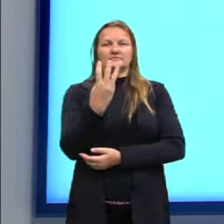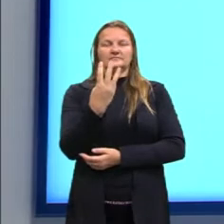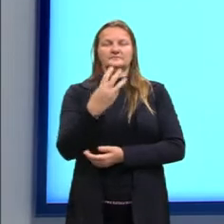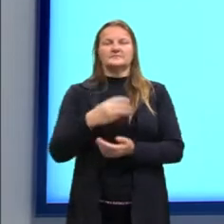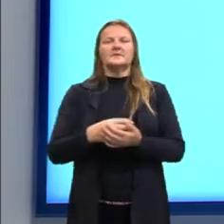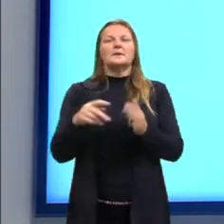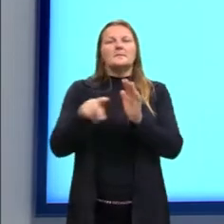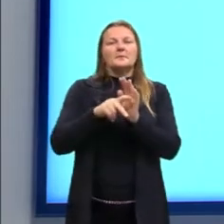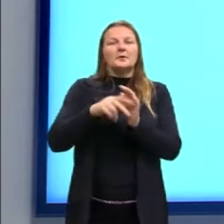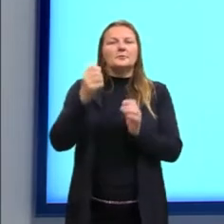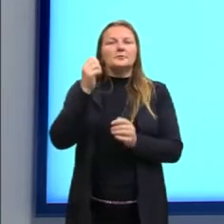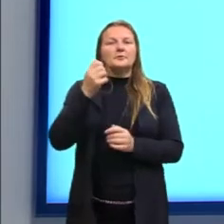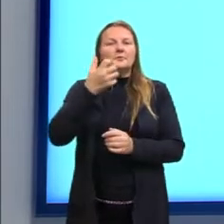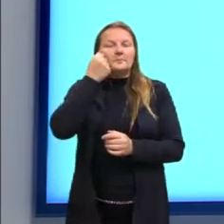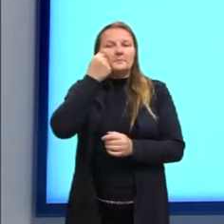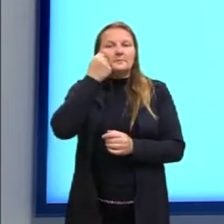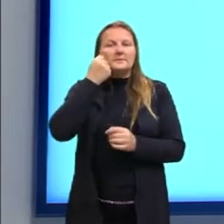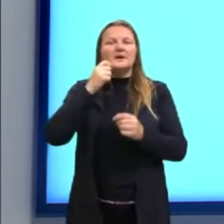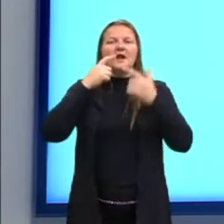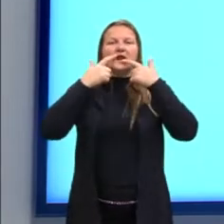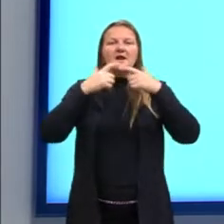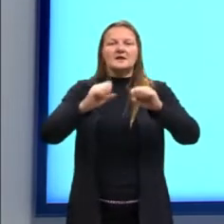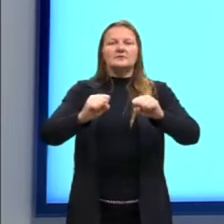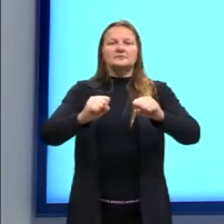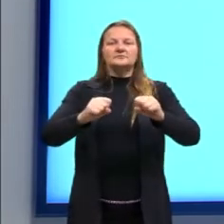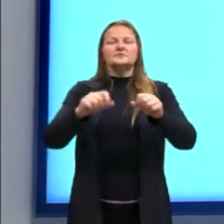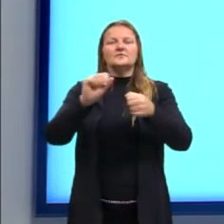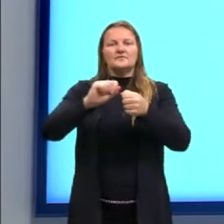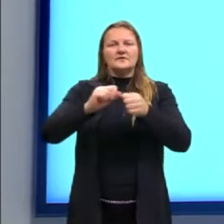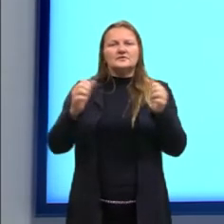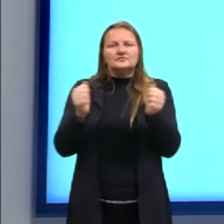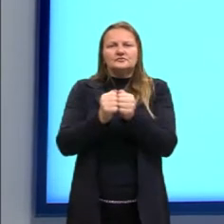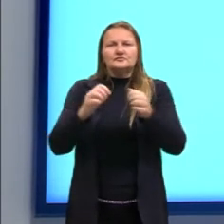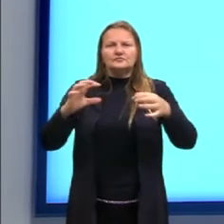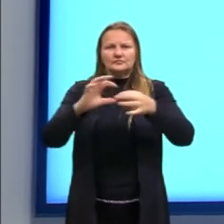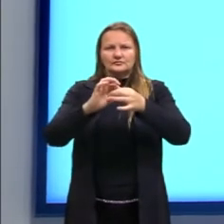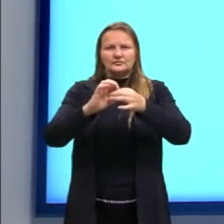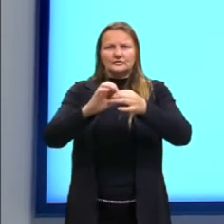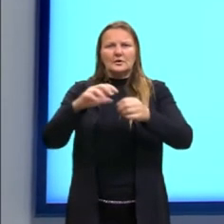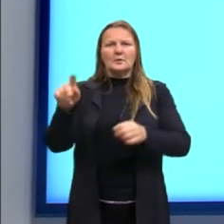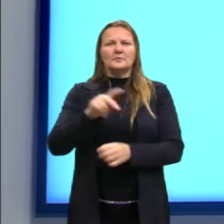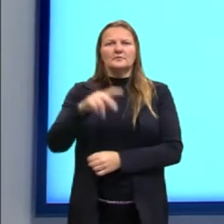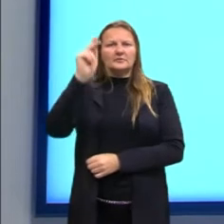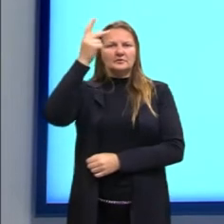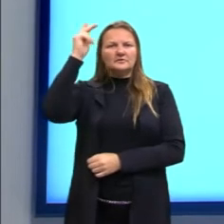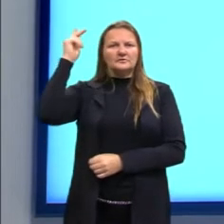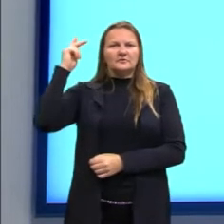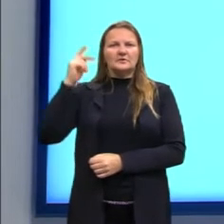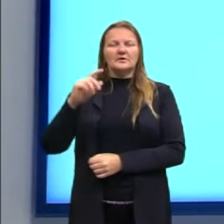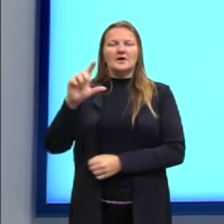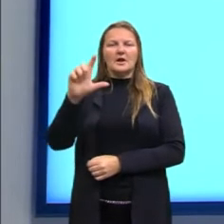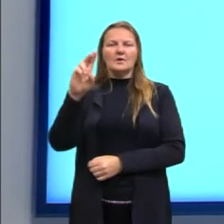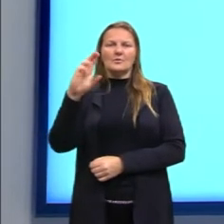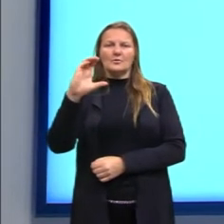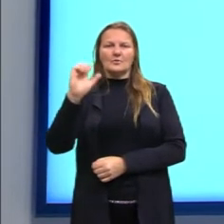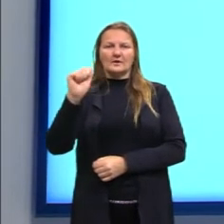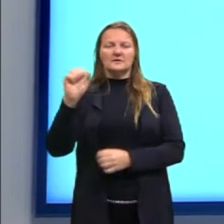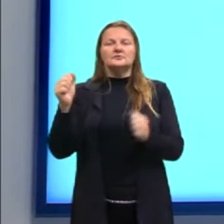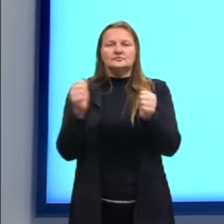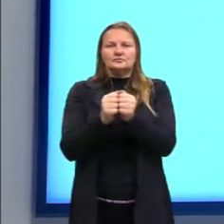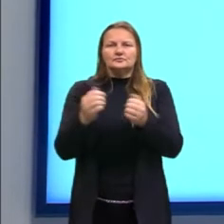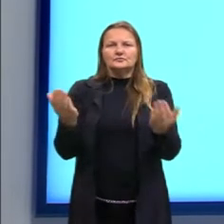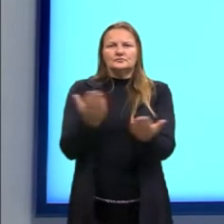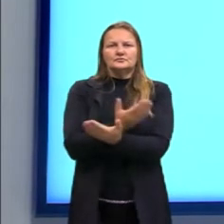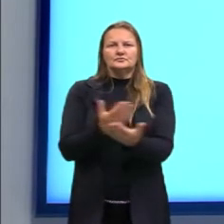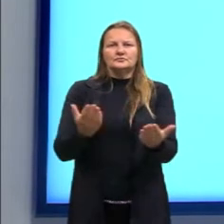sobre patrimônio linguístico. Eu fiz ela em parceria aí com o professor de história, o professor Lucas, tá? E ela é uma